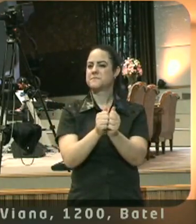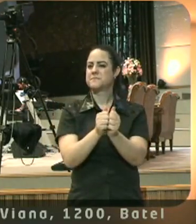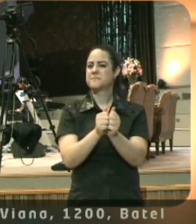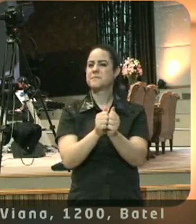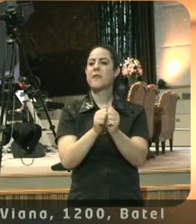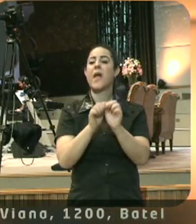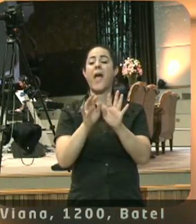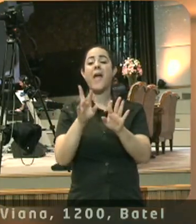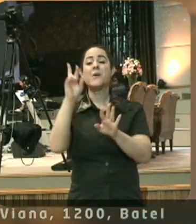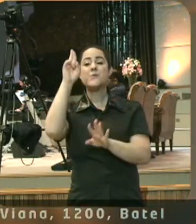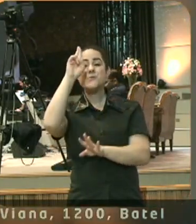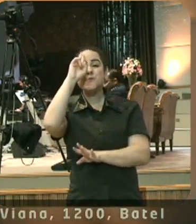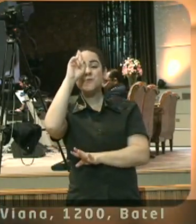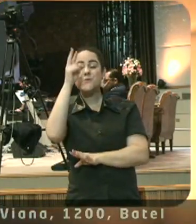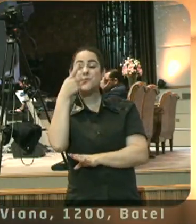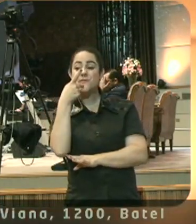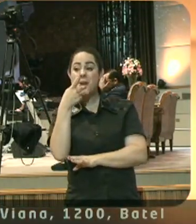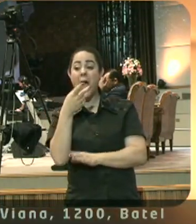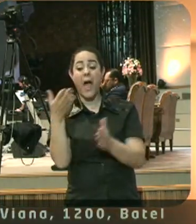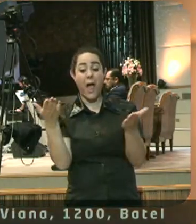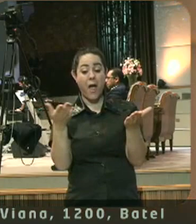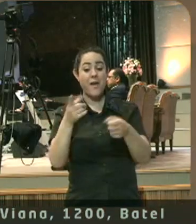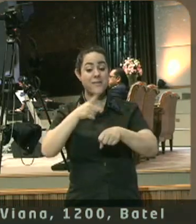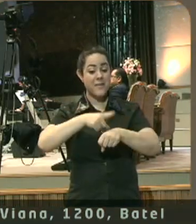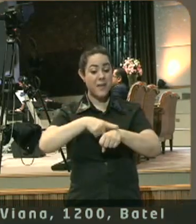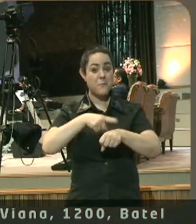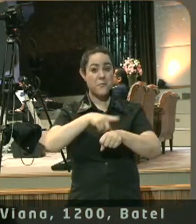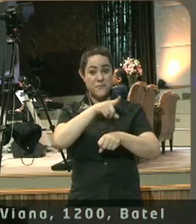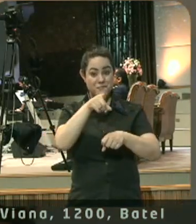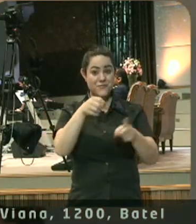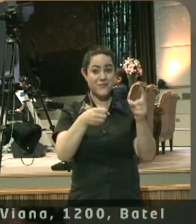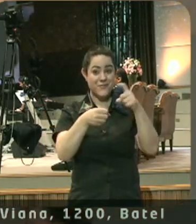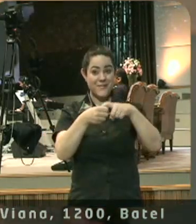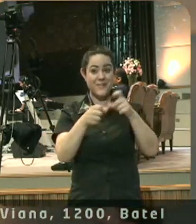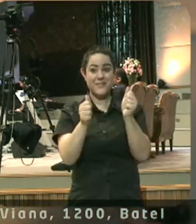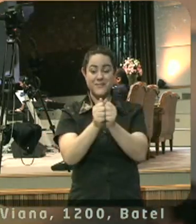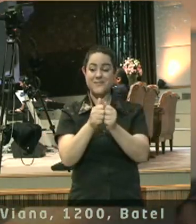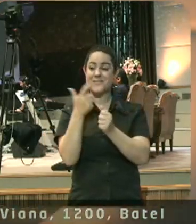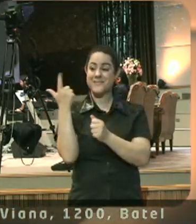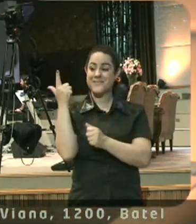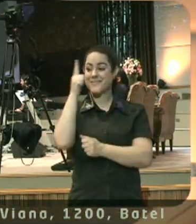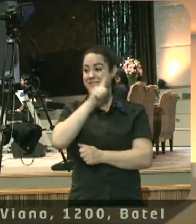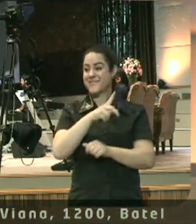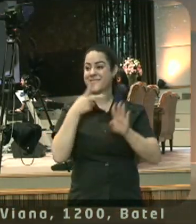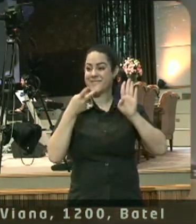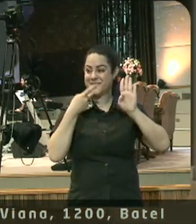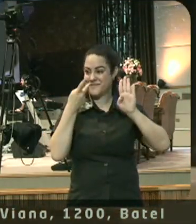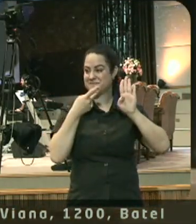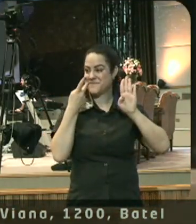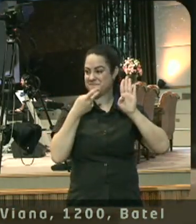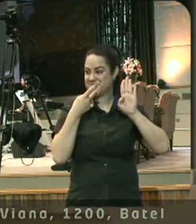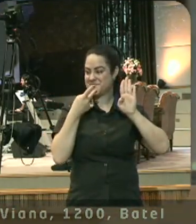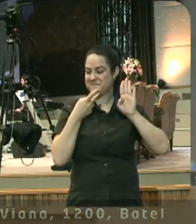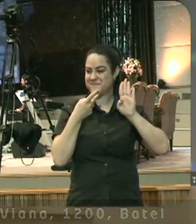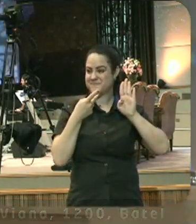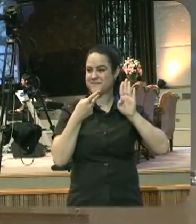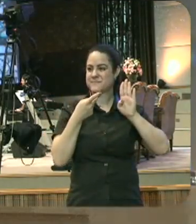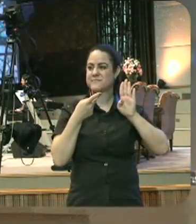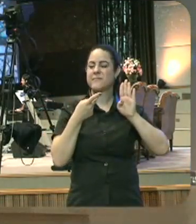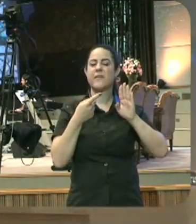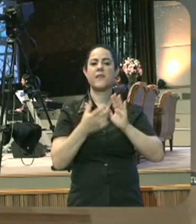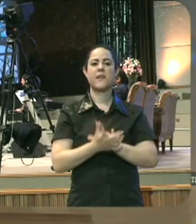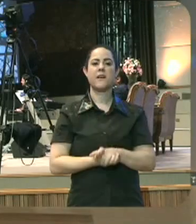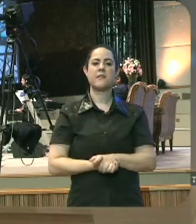Aí o Senhor vai dizer assim: agora está na hora de você participar da conquista das promessas. E eu